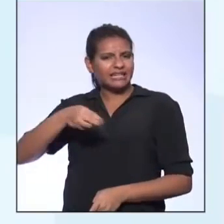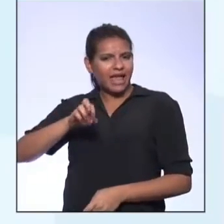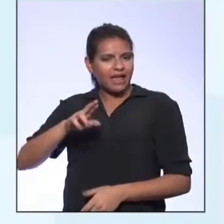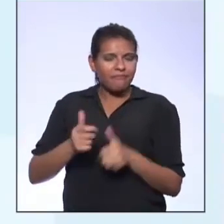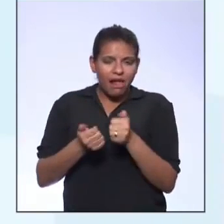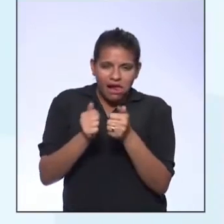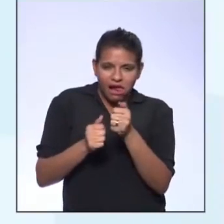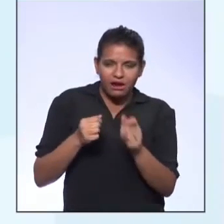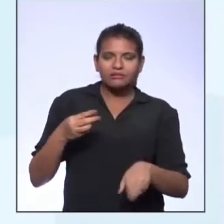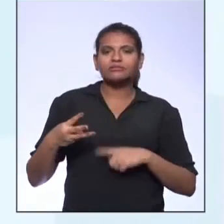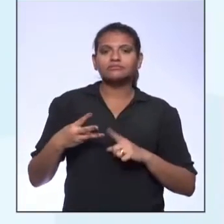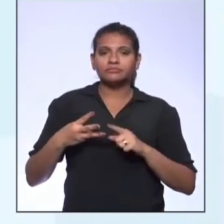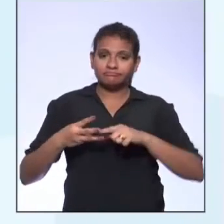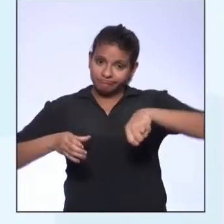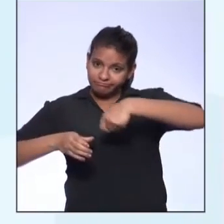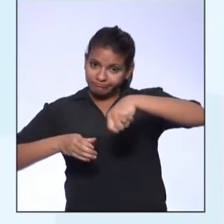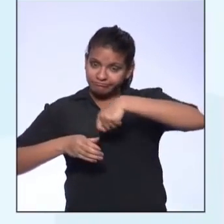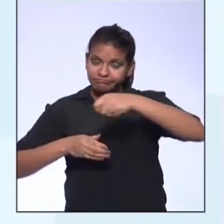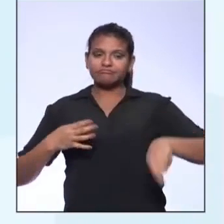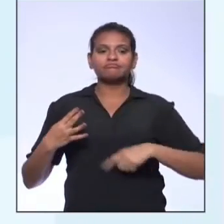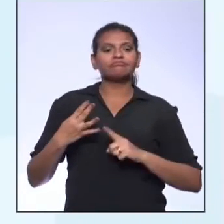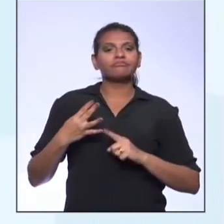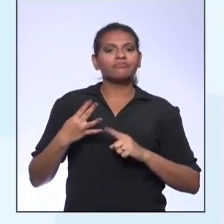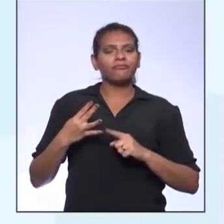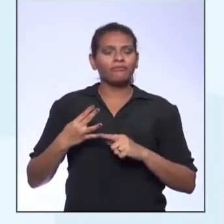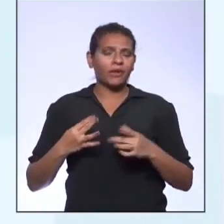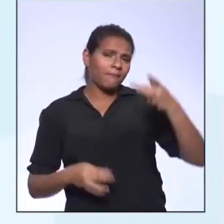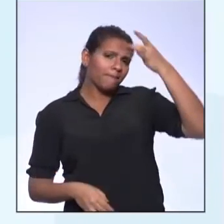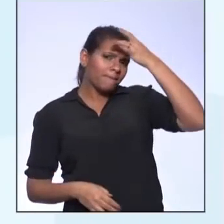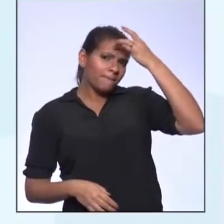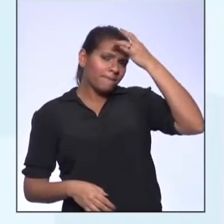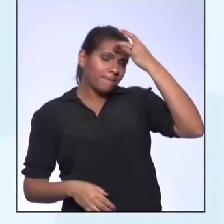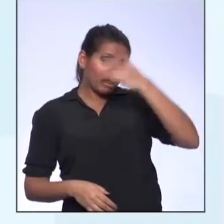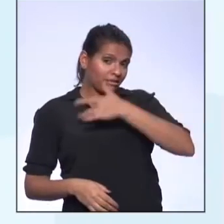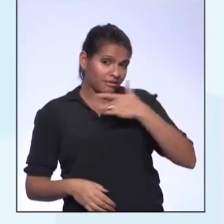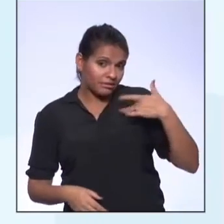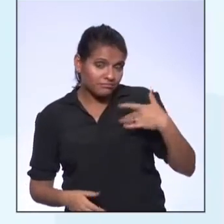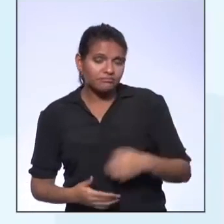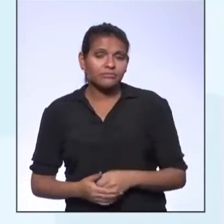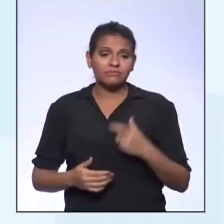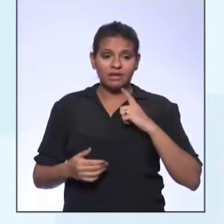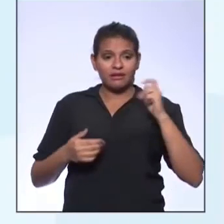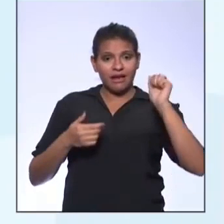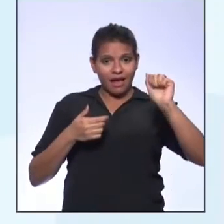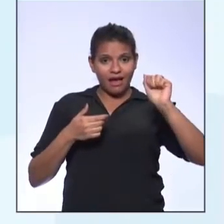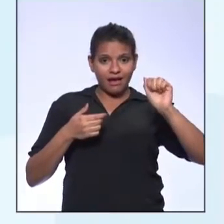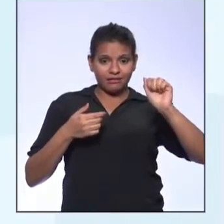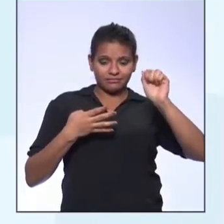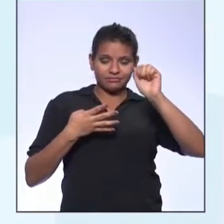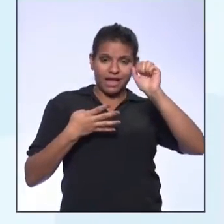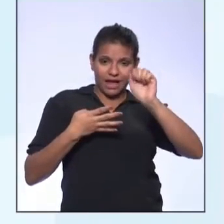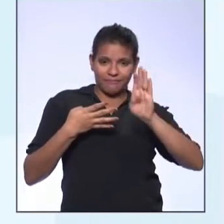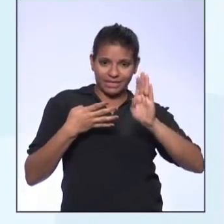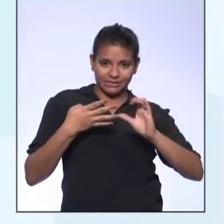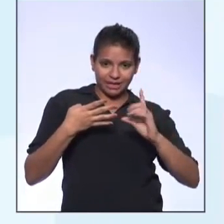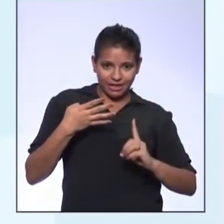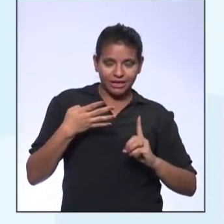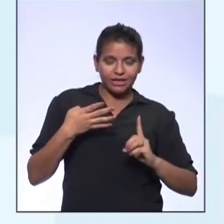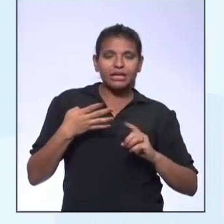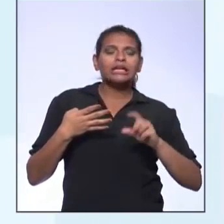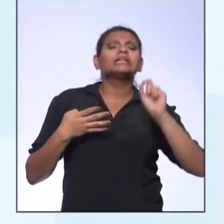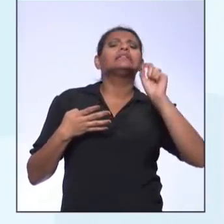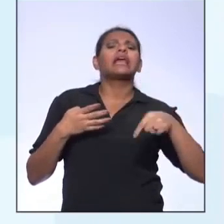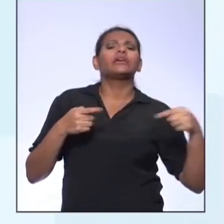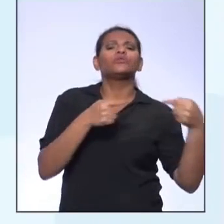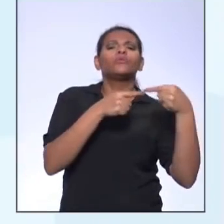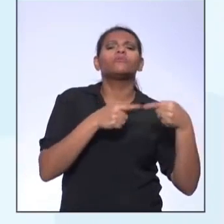e saúde mental. Coloquem aí A, B, C e D e coloquem a autoridade que vocês conhecem, o que vocês